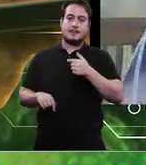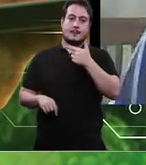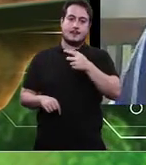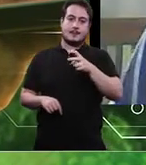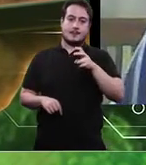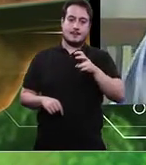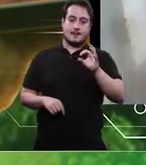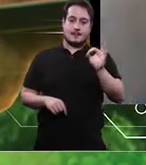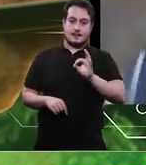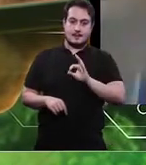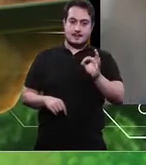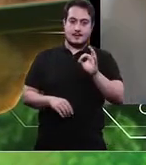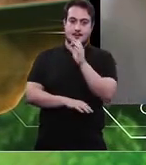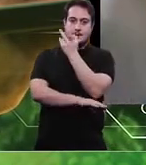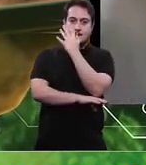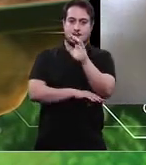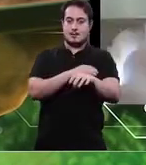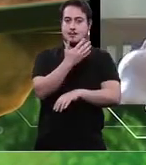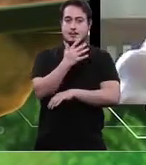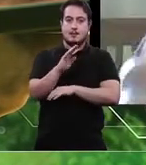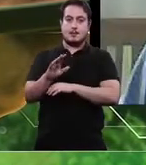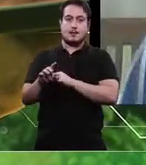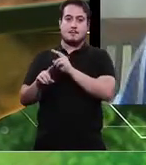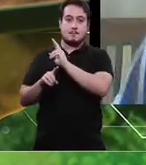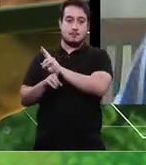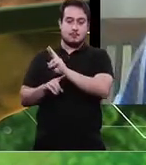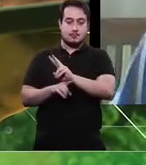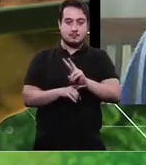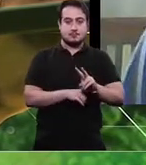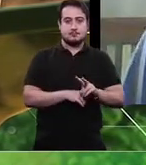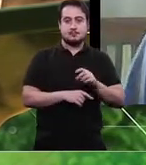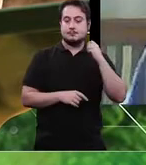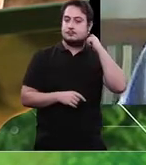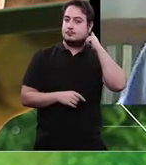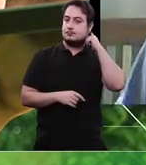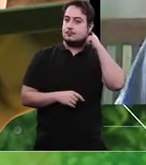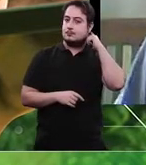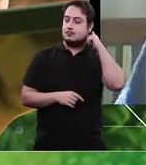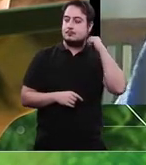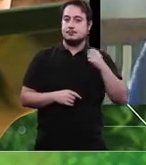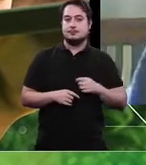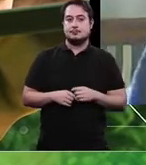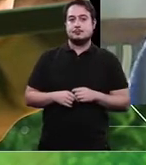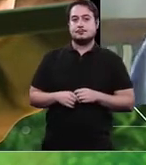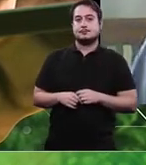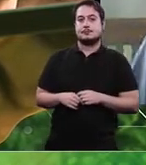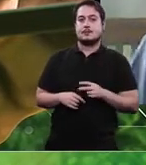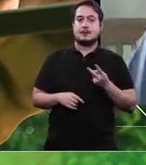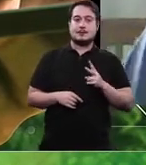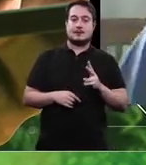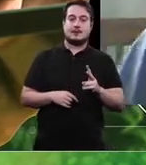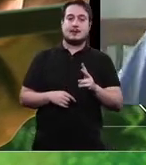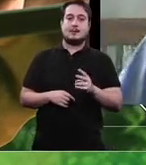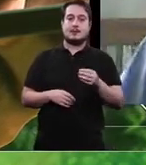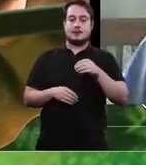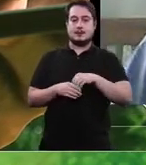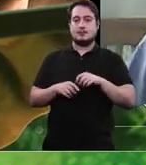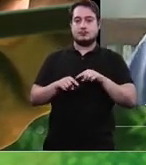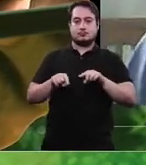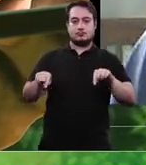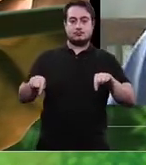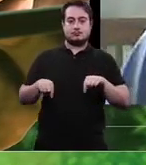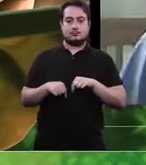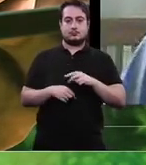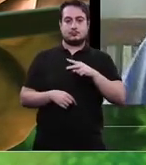da vegetação nativa do Brasil, pouco mais de 20% da Amazônia em terras privadas. Não existe